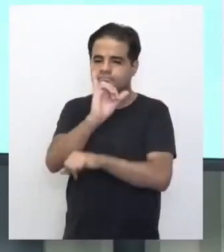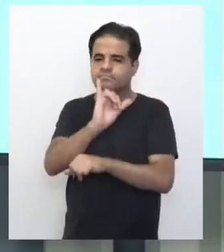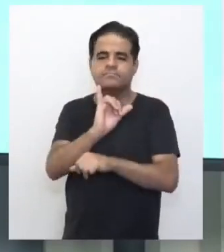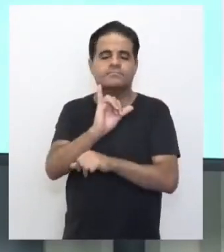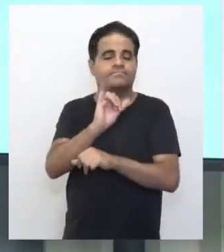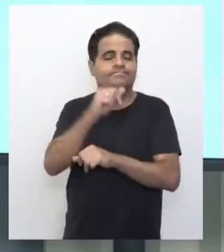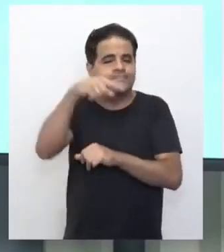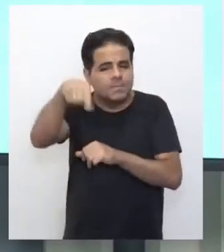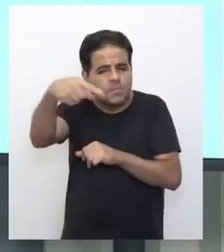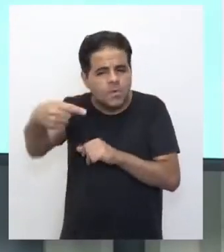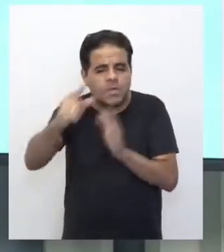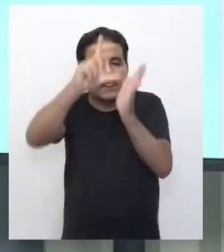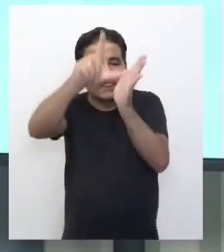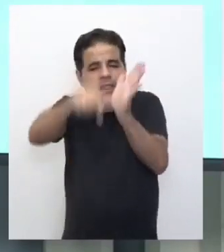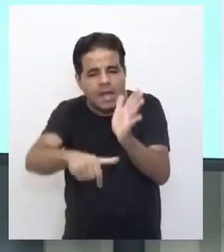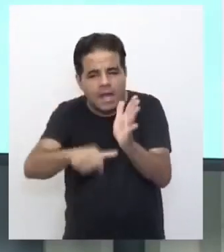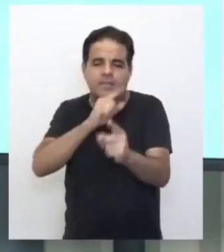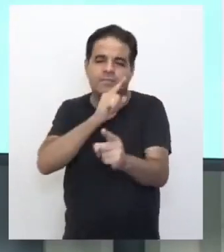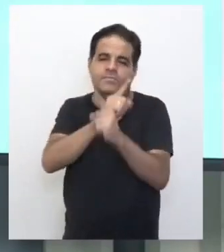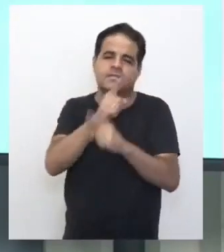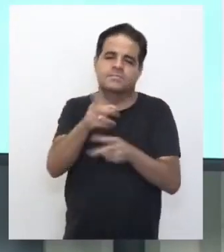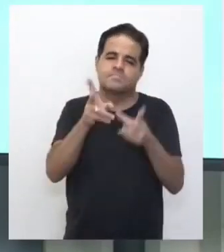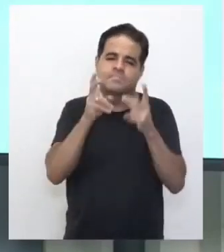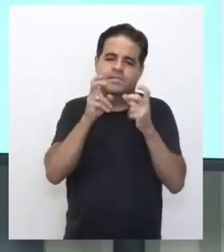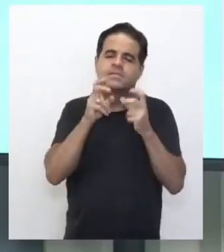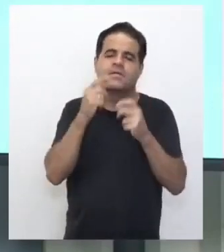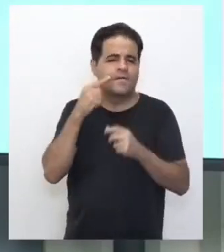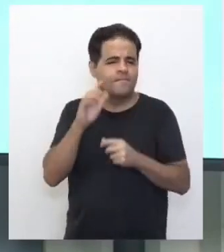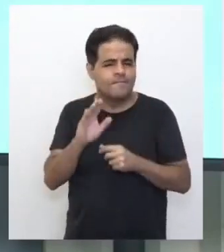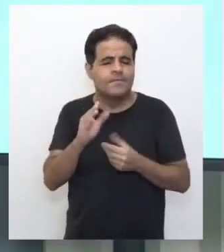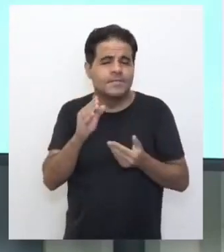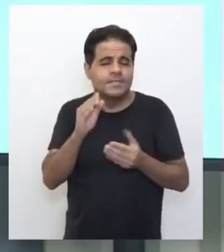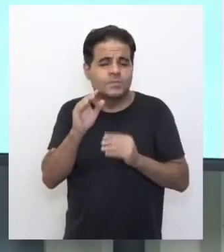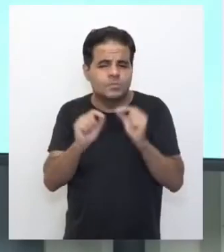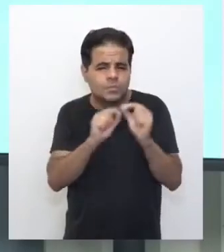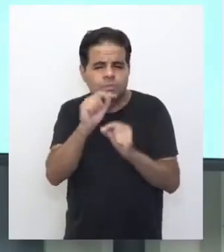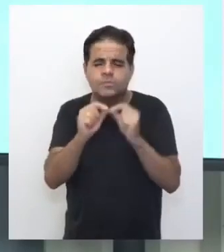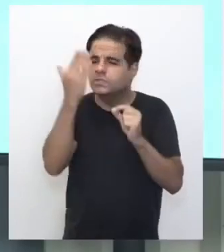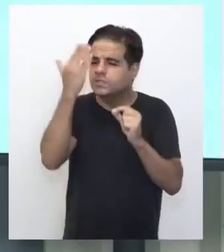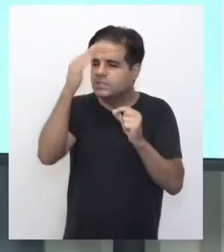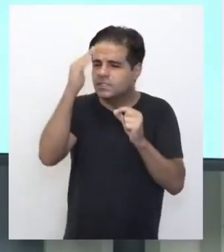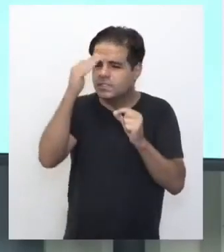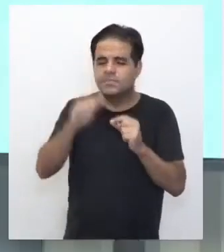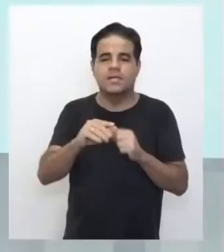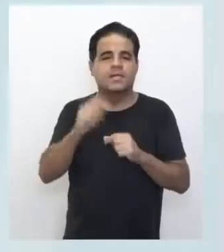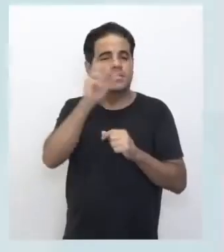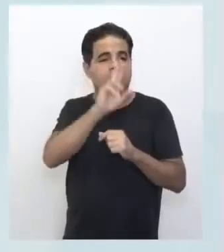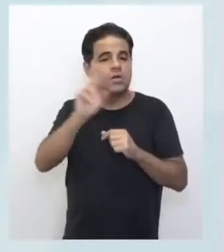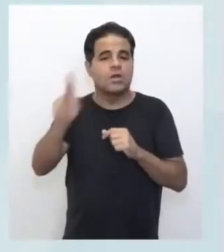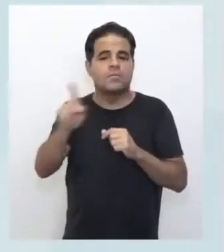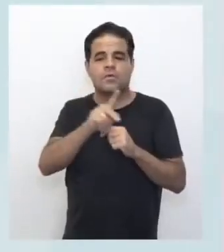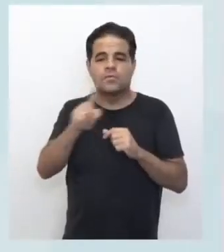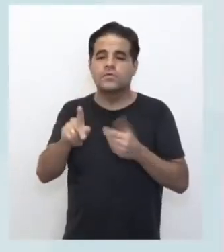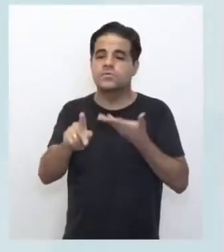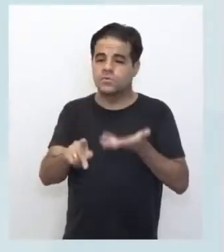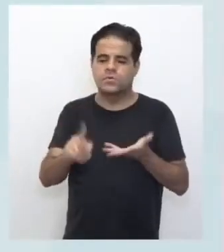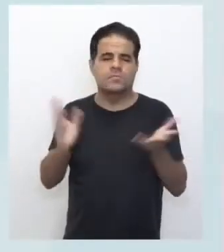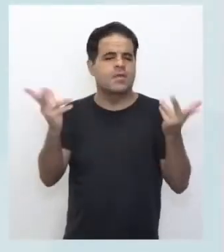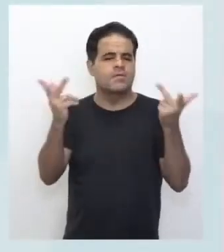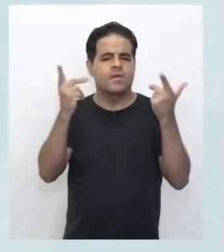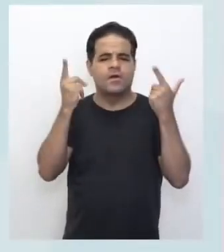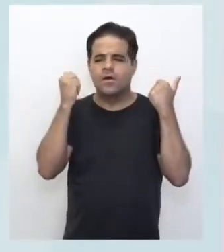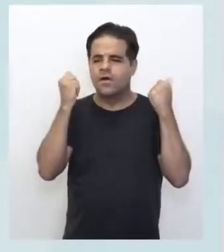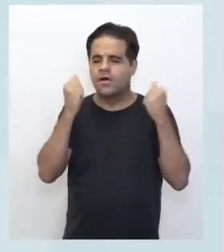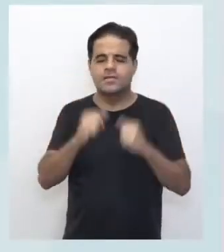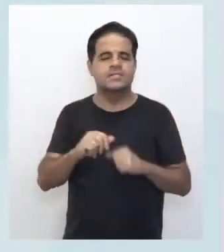descobrir bem depois, né? E você vê que é bem sutil o entendimento, você pode usar os dois aí. Senhora professora, uma professora maravilhosa, né?